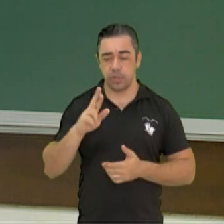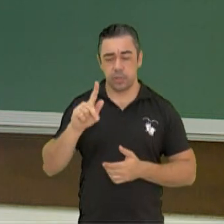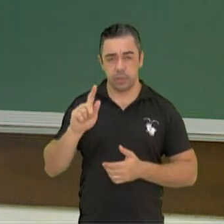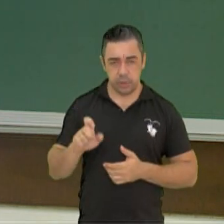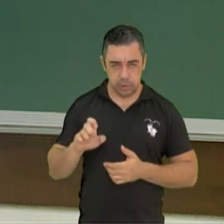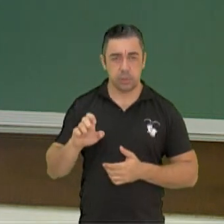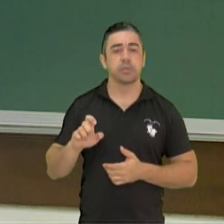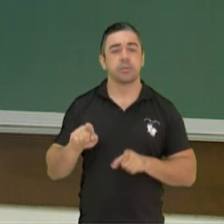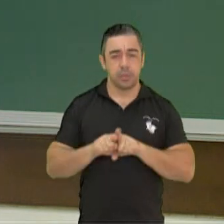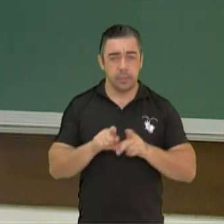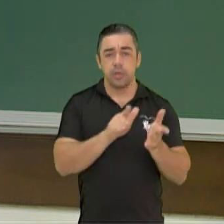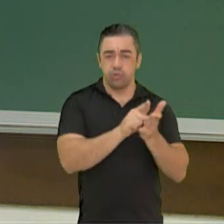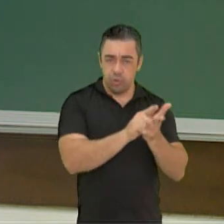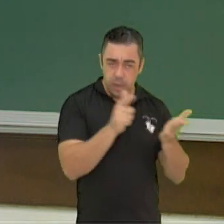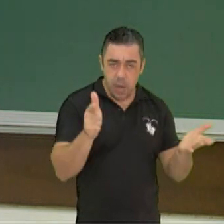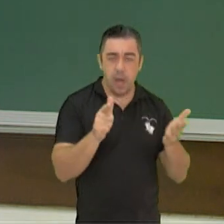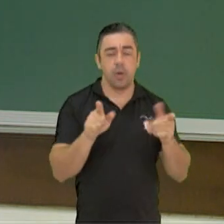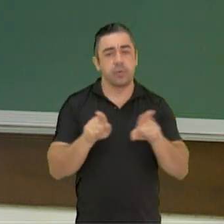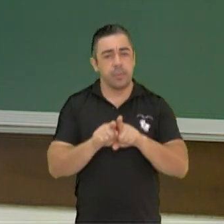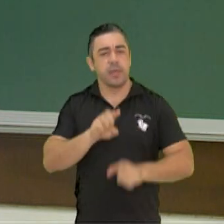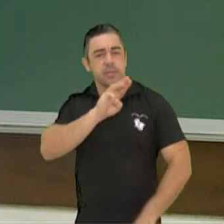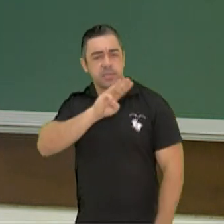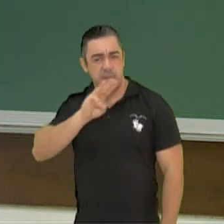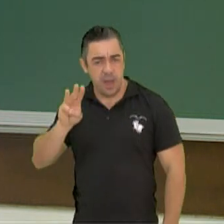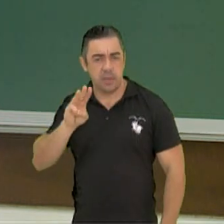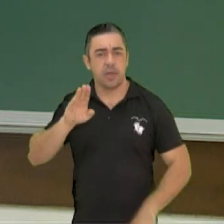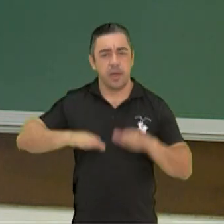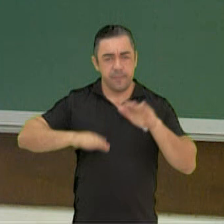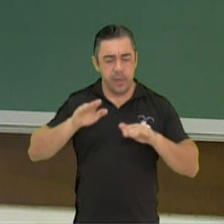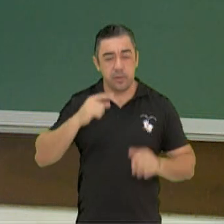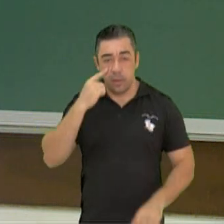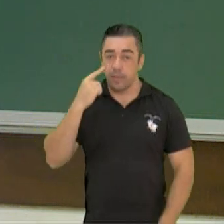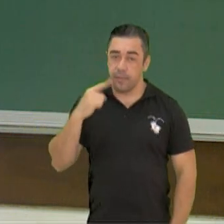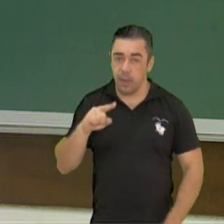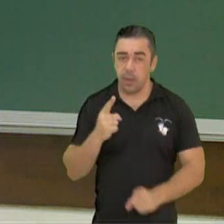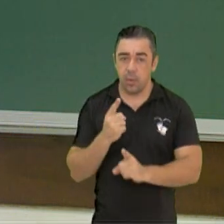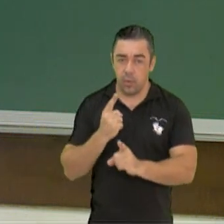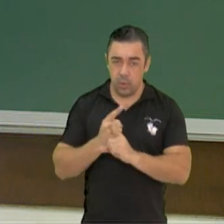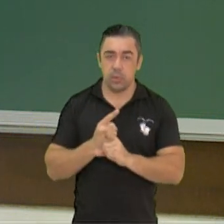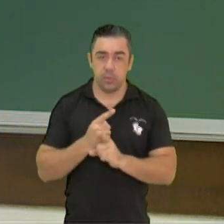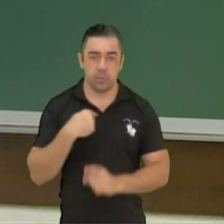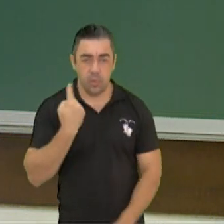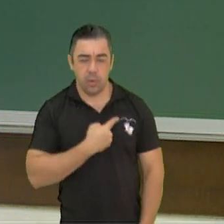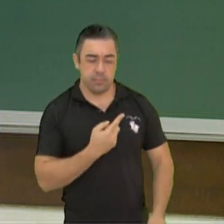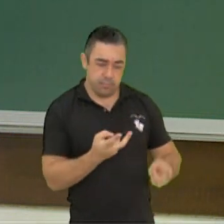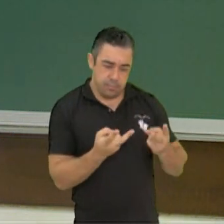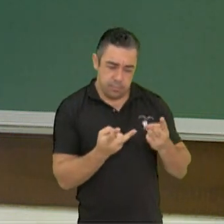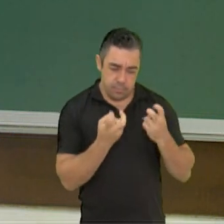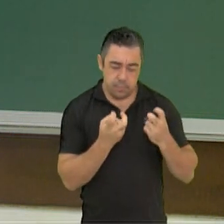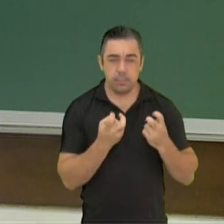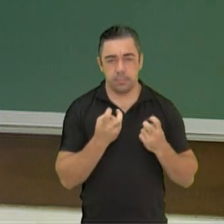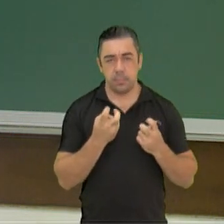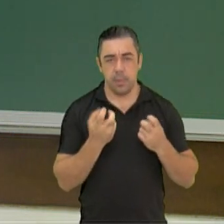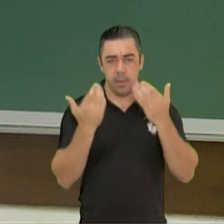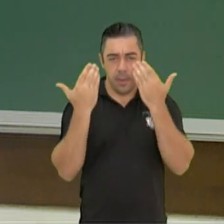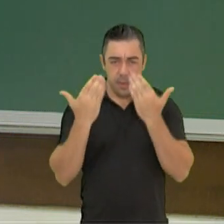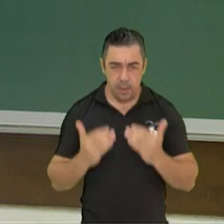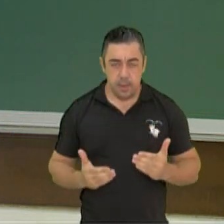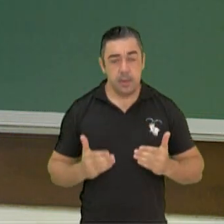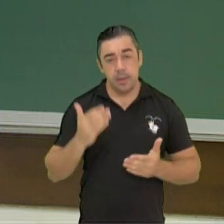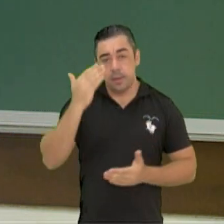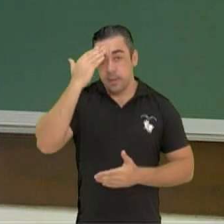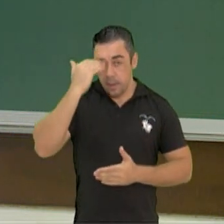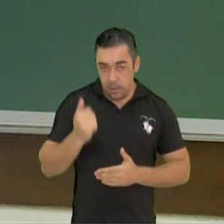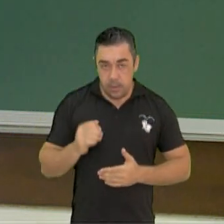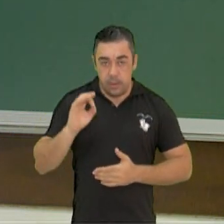ou online, tem ali, né, às vezes as figurinhas ali que a gente também consegue ver, analisar.